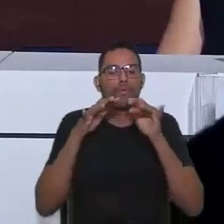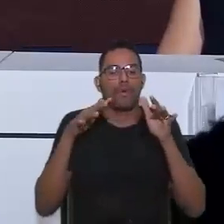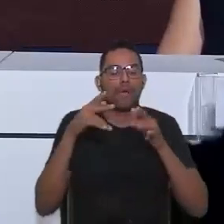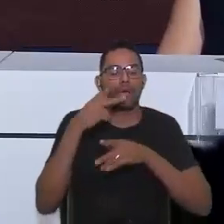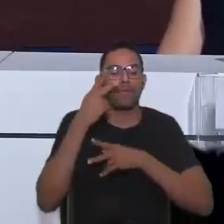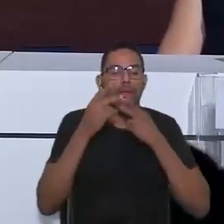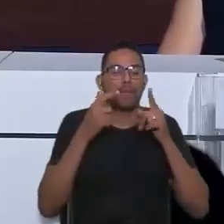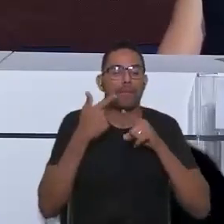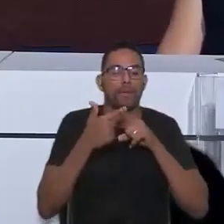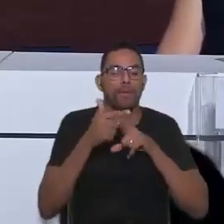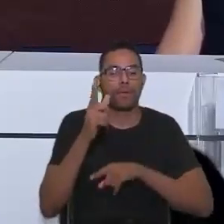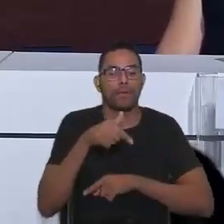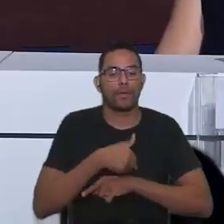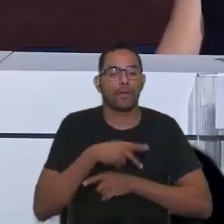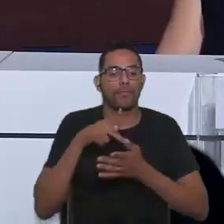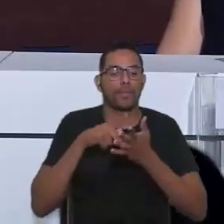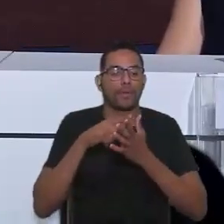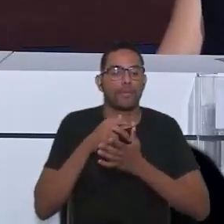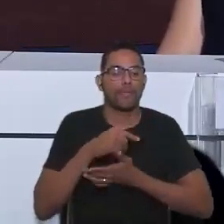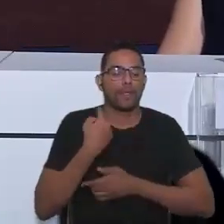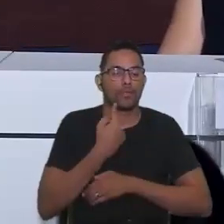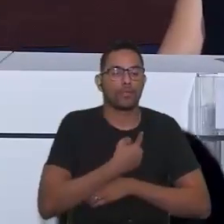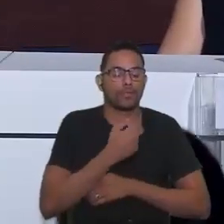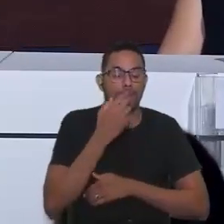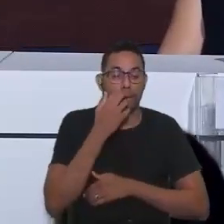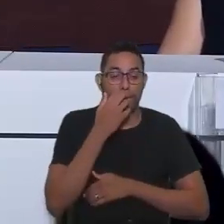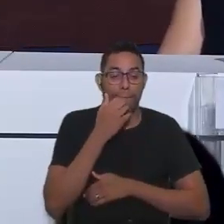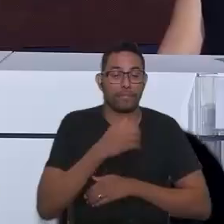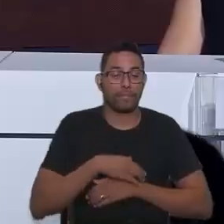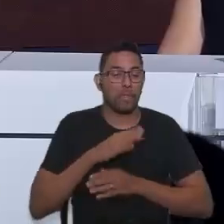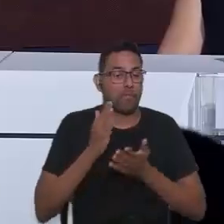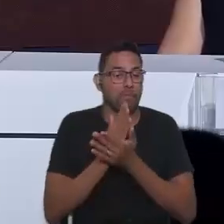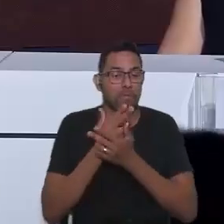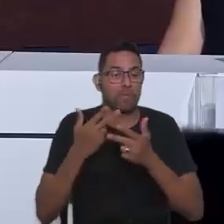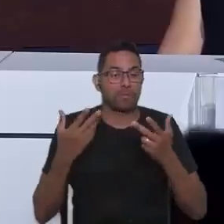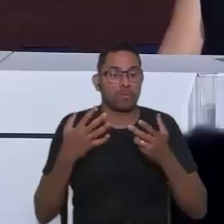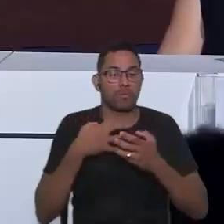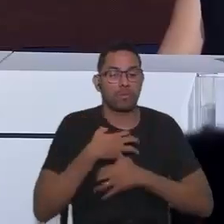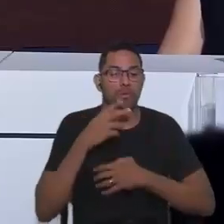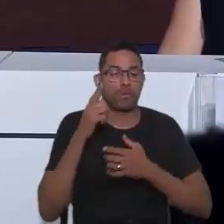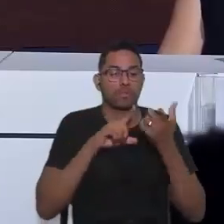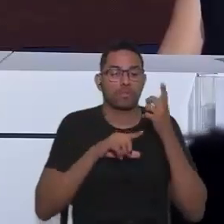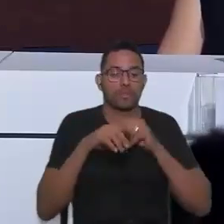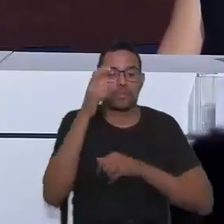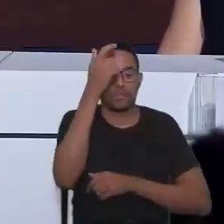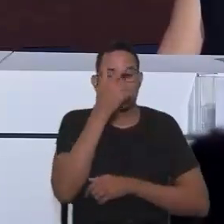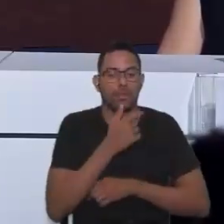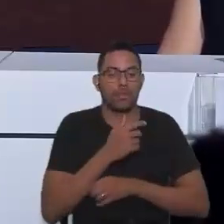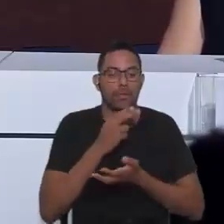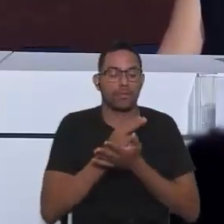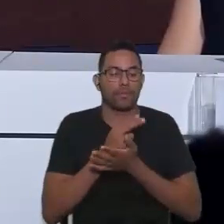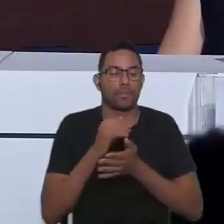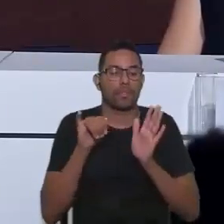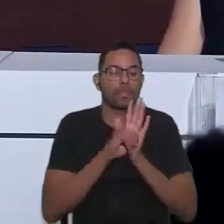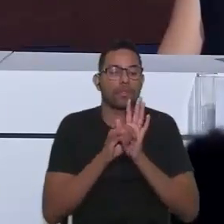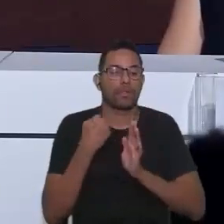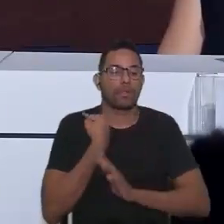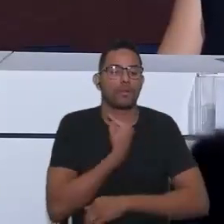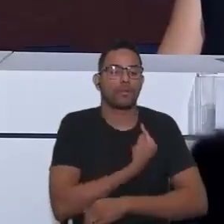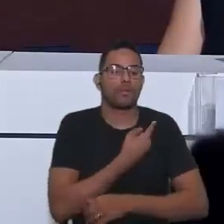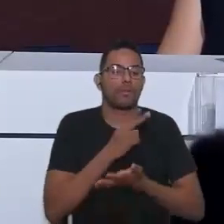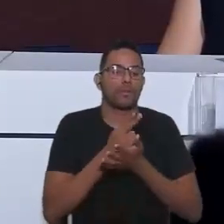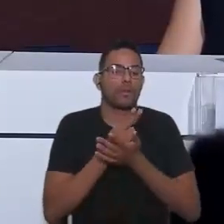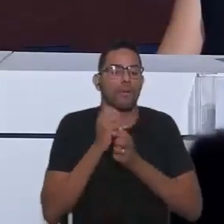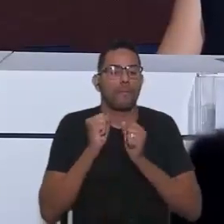fala, porque é aí verdadeiramente onde nós, de alguma maneira, consumamos aquilo que somos, consumamos a nossa identidade